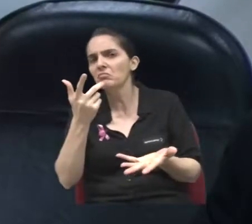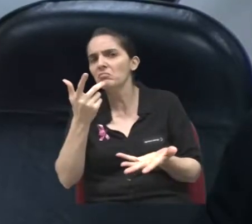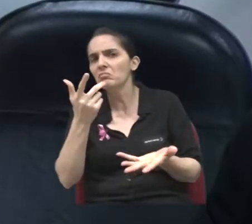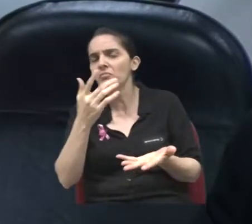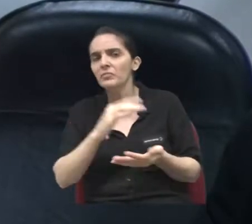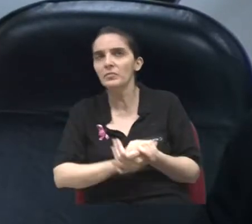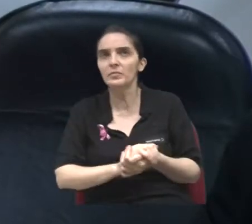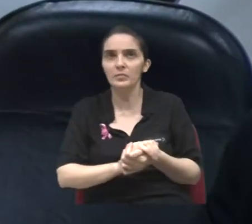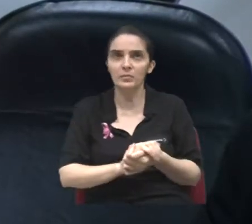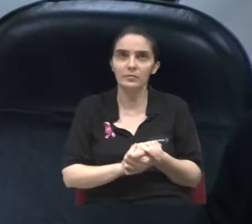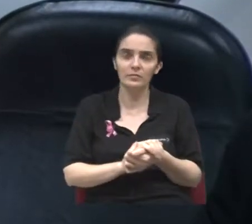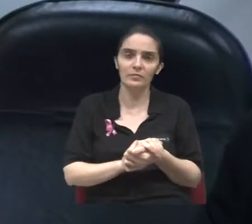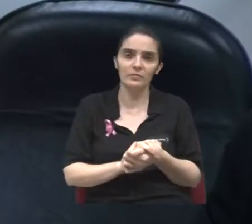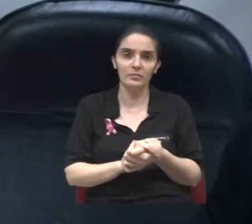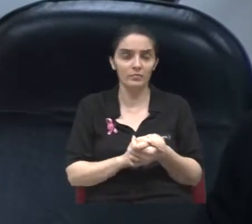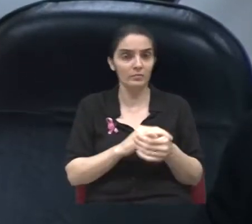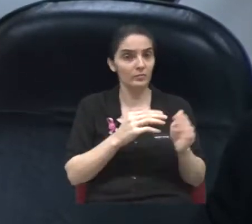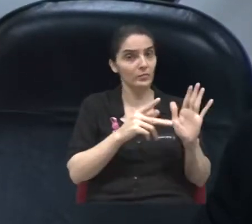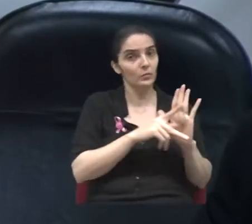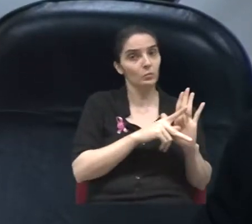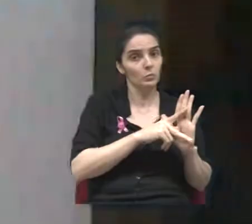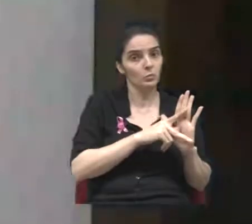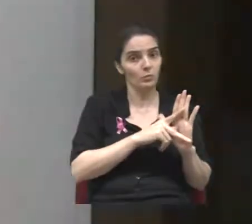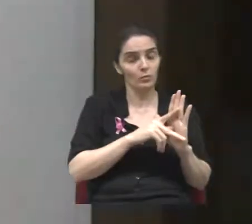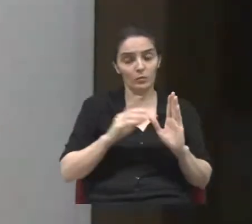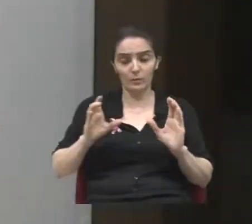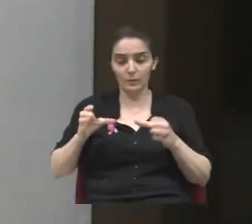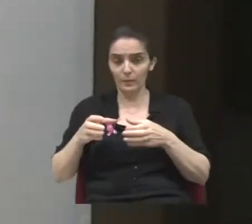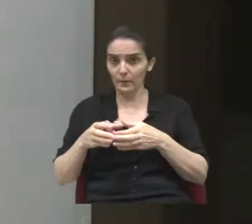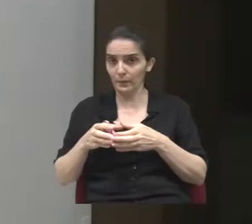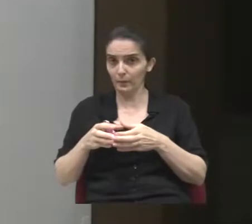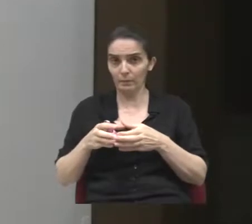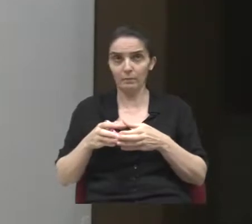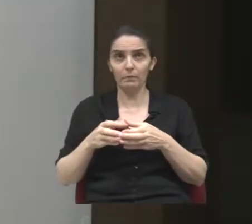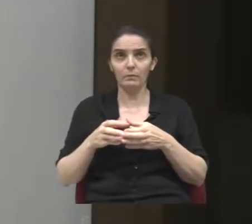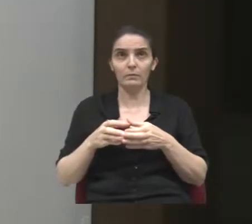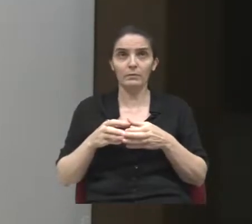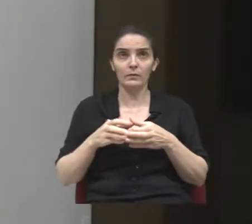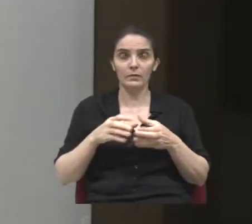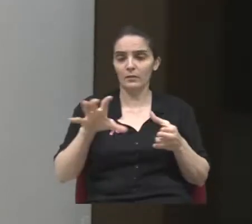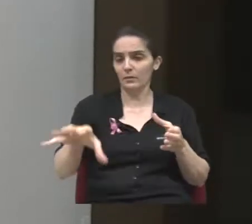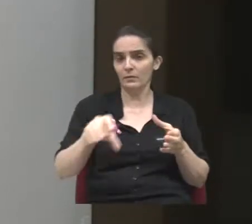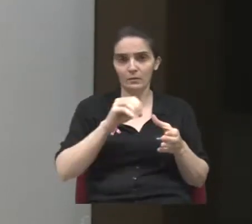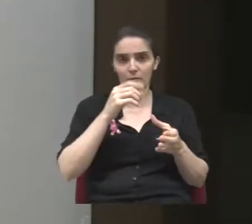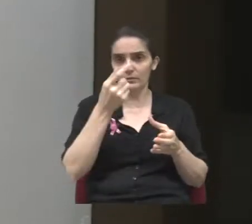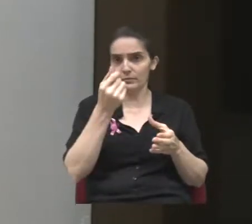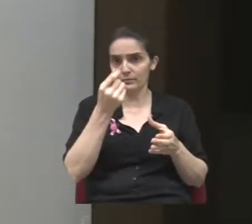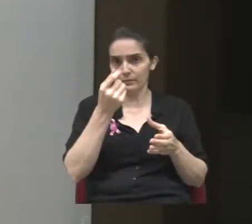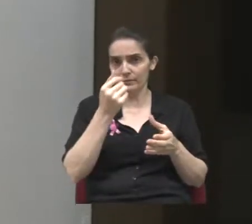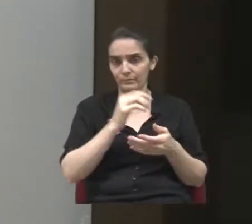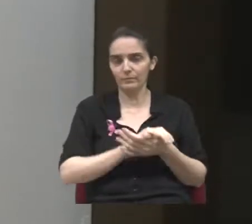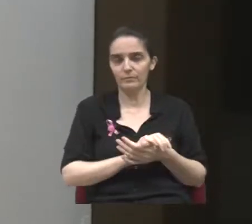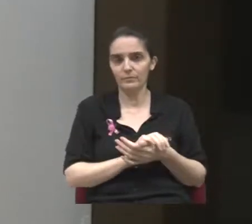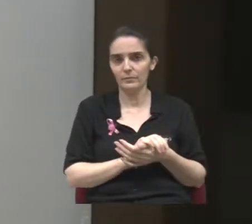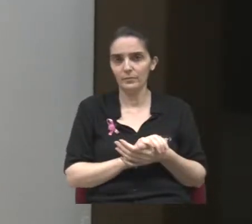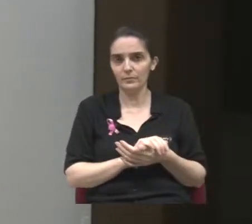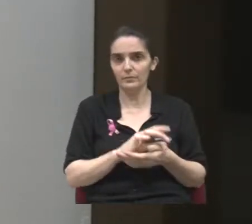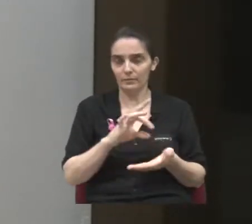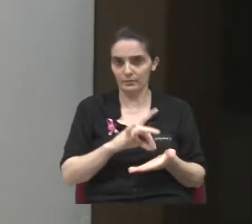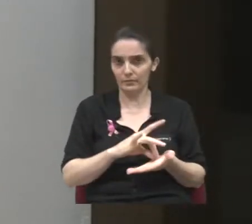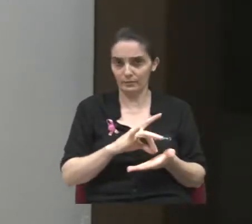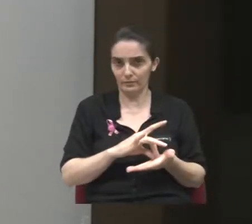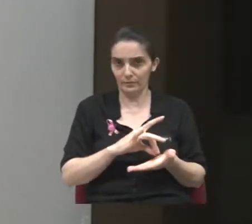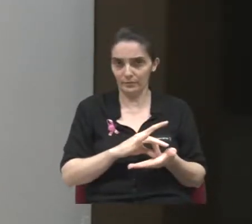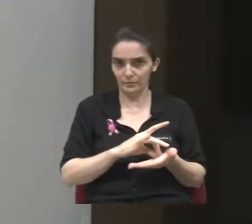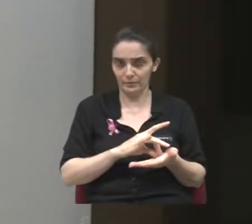os próprios condomínios que não fazem ainda a recolha de dinheiro para isso. Na verdade, essa recolha que é feita